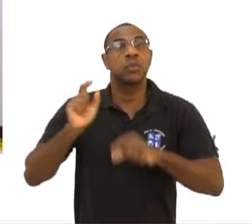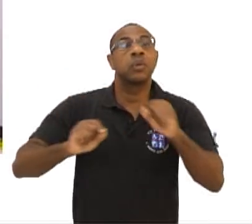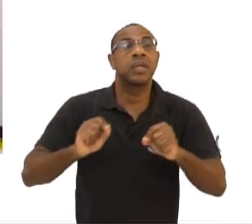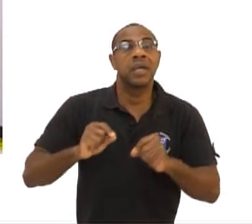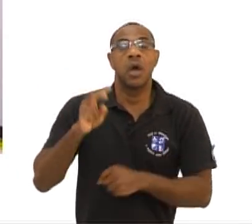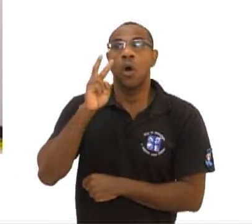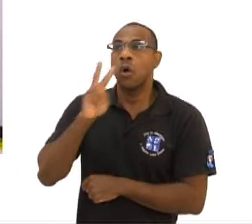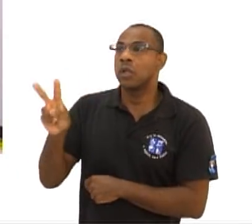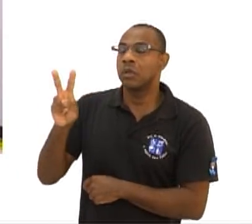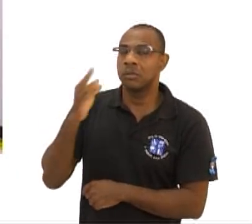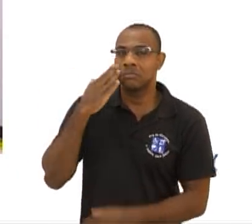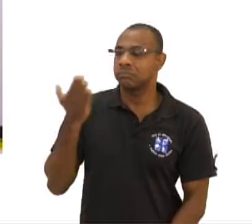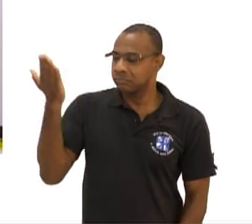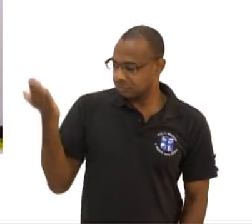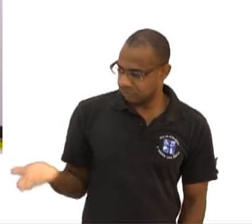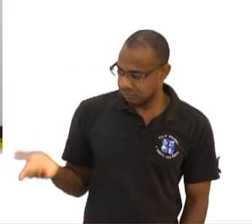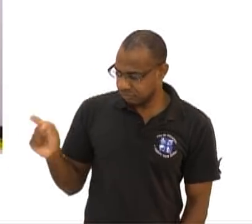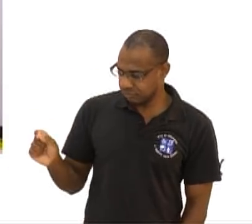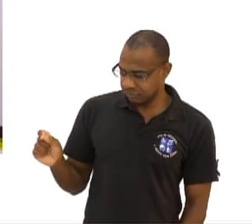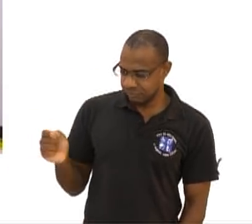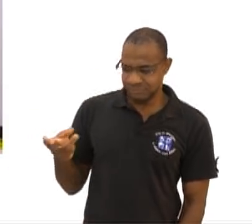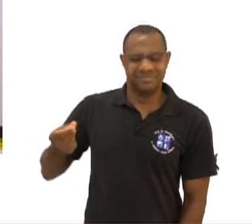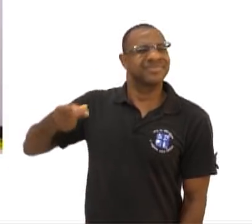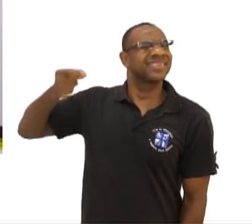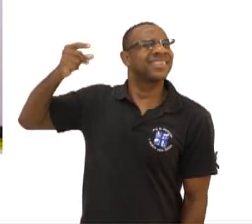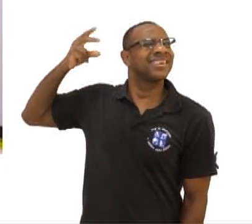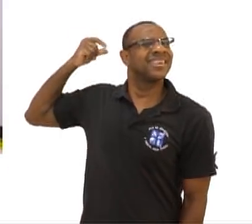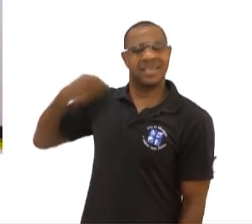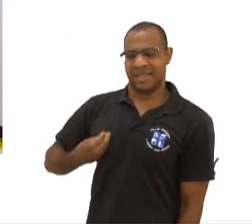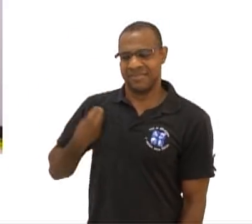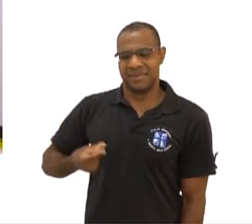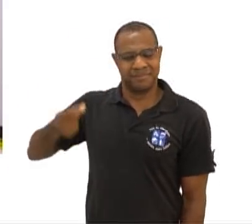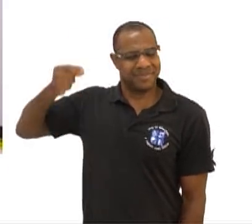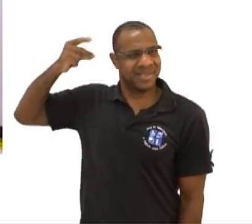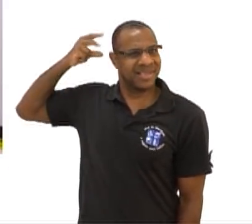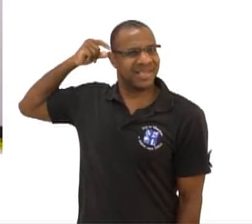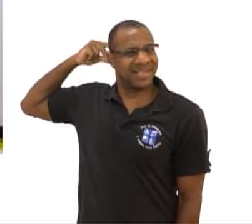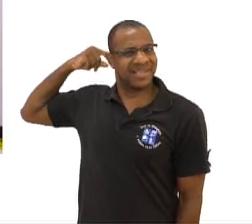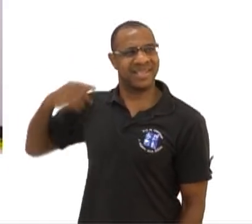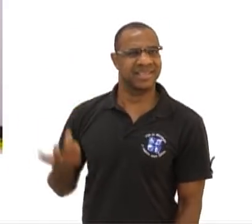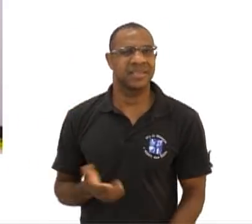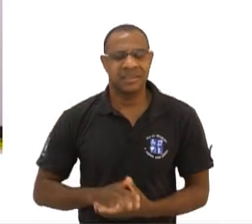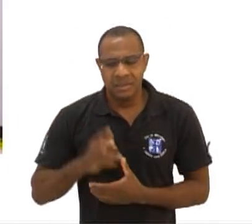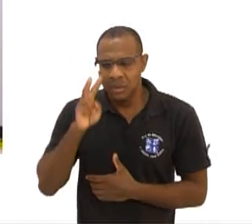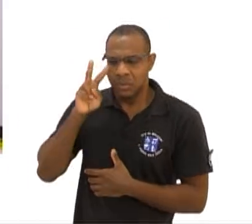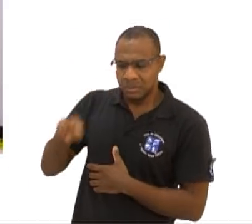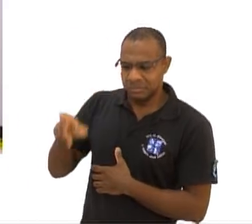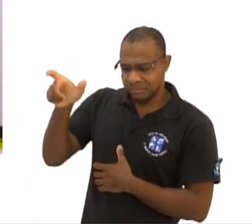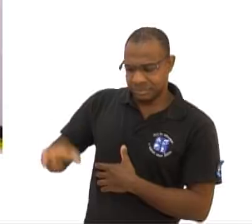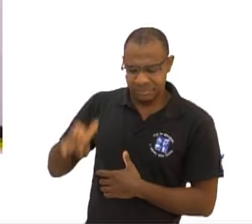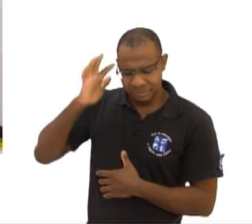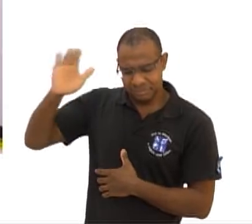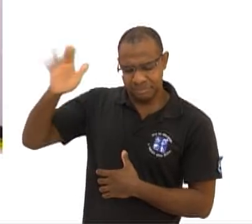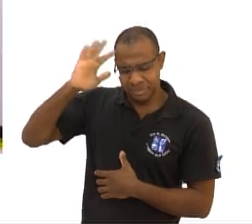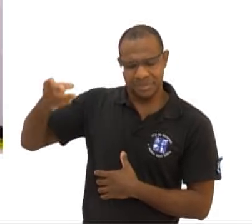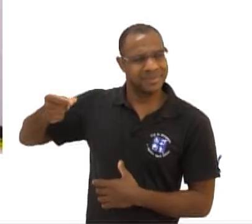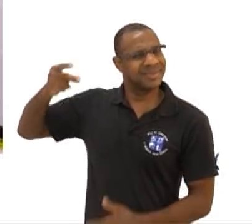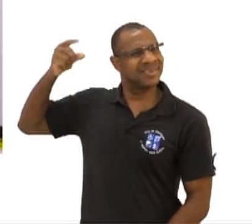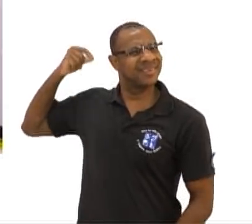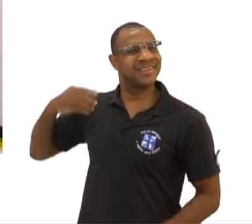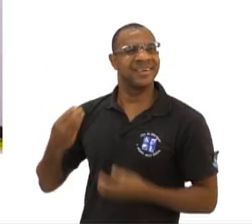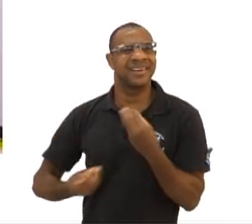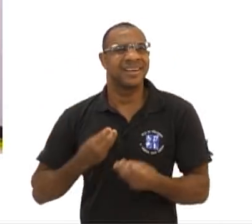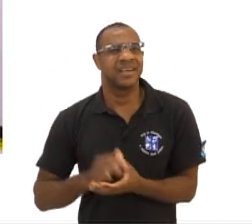ele olhou para a esquerda e viu as reencarnações passadas, quem ele tinha sido. E entendeu que o passado não existe. Às vezes a gente sofre por coisas que se